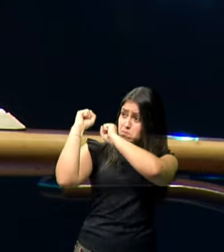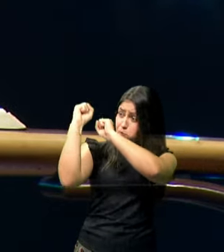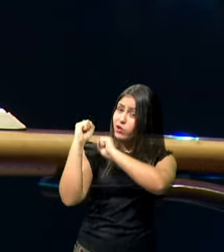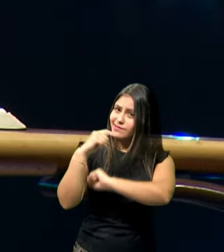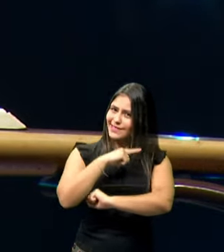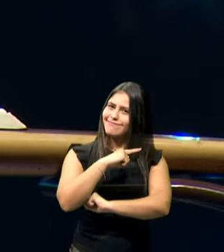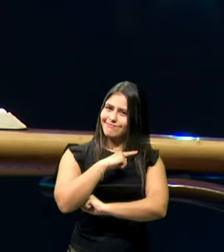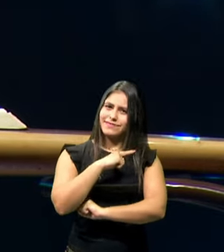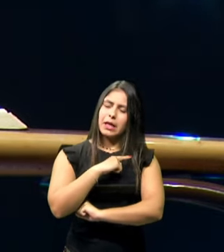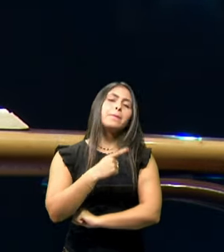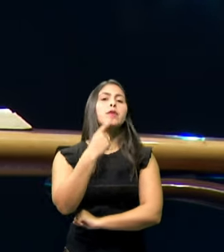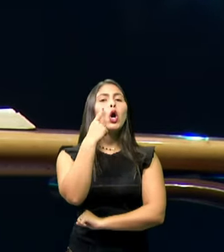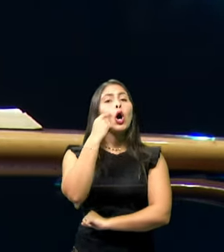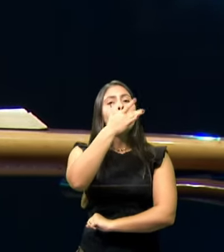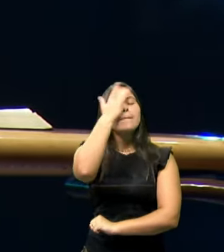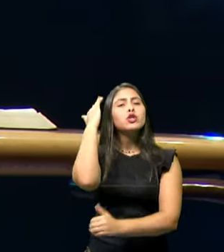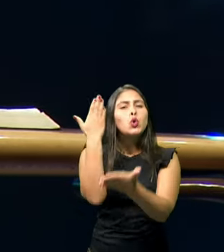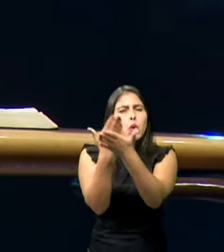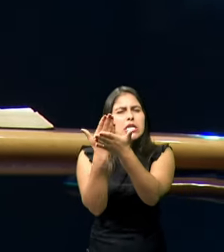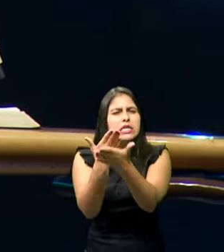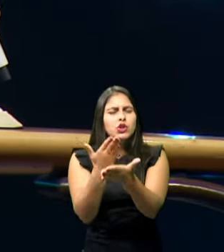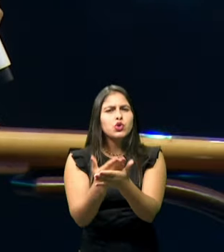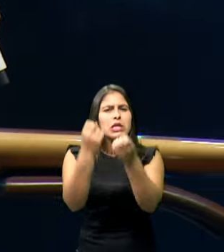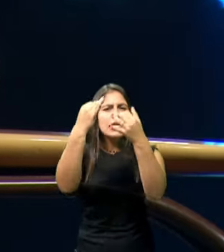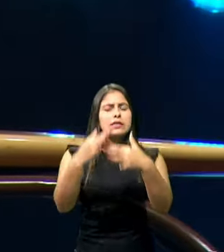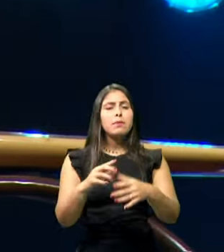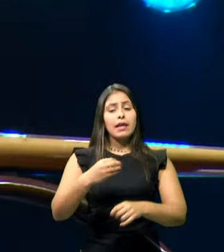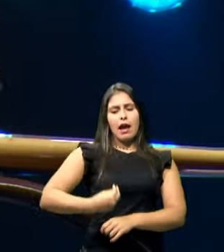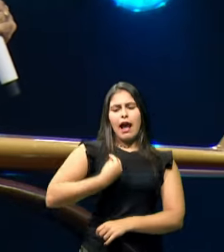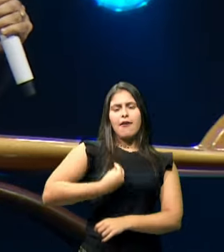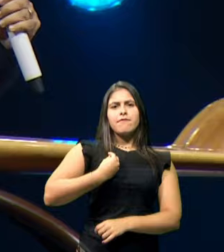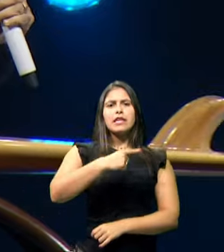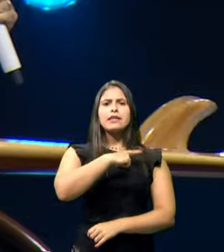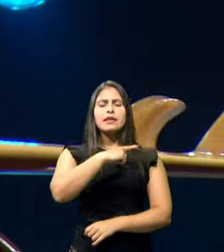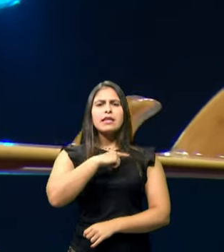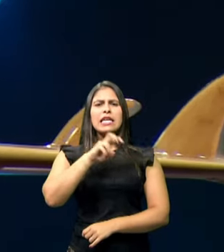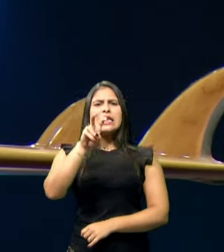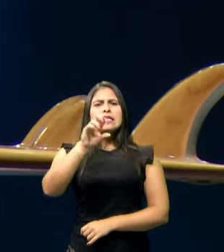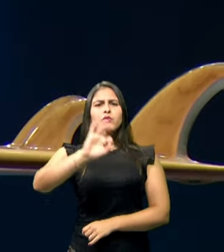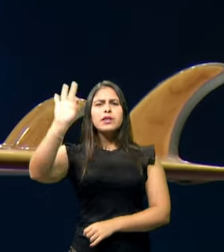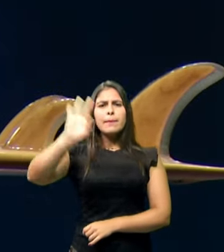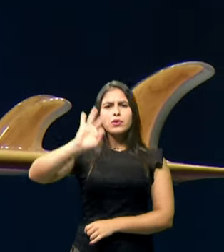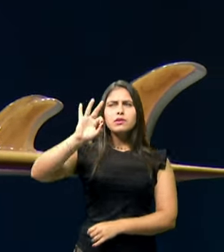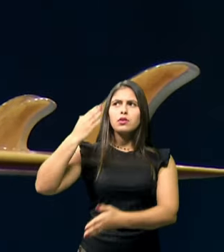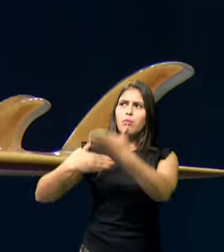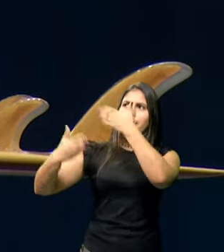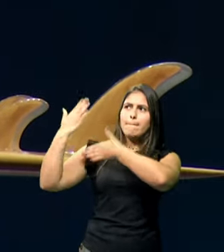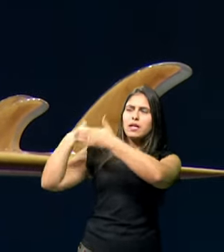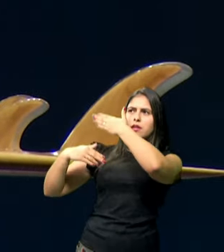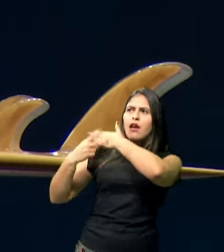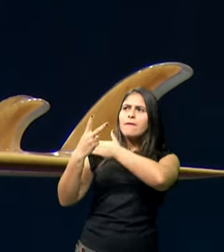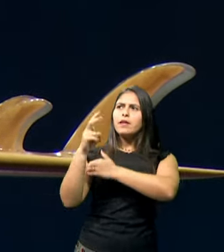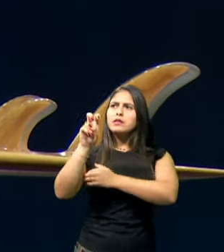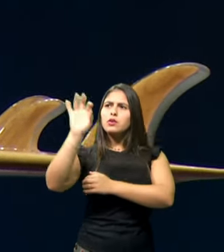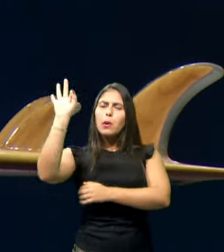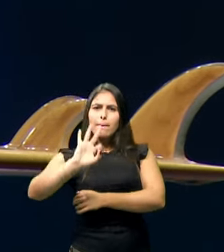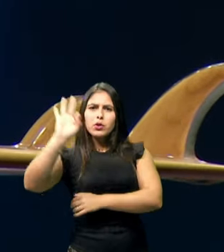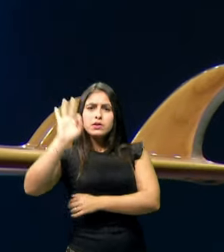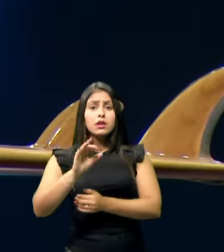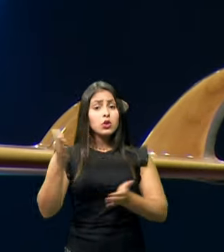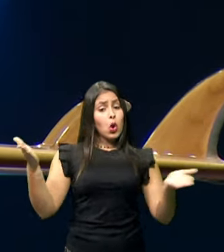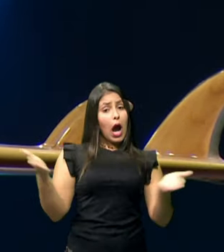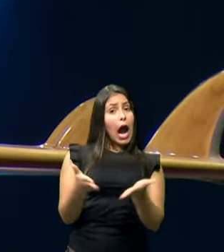Segundo os especialistas, a nossa vida é composta assim: 50% do passado, 25%